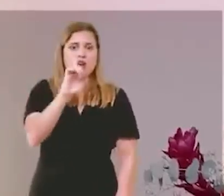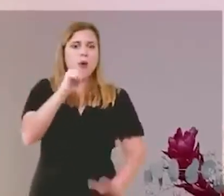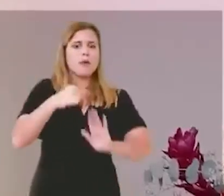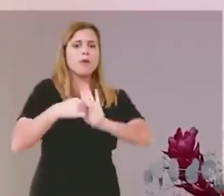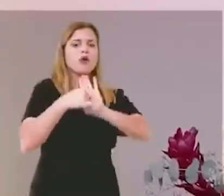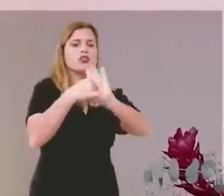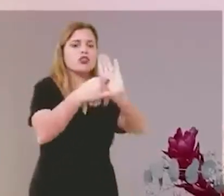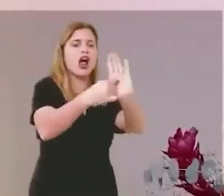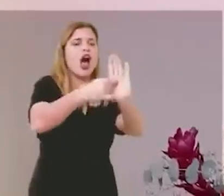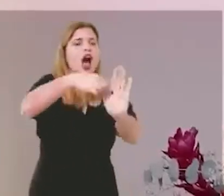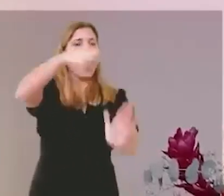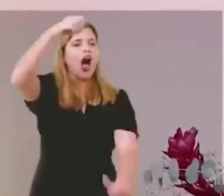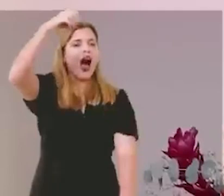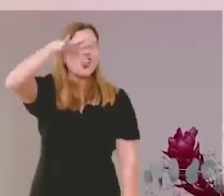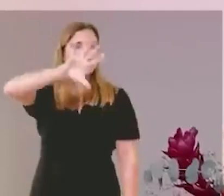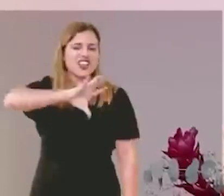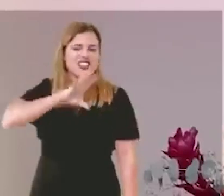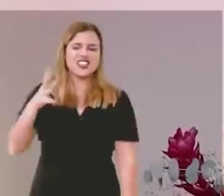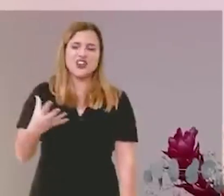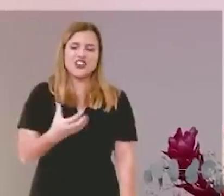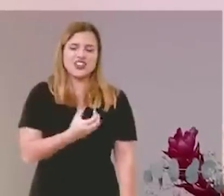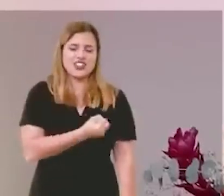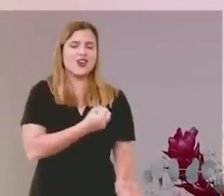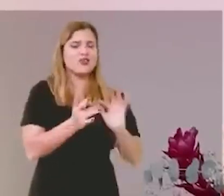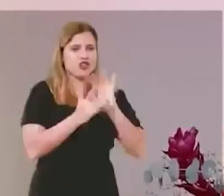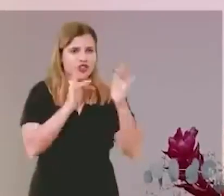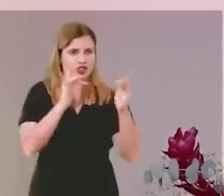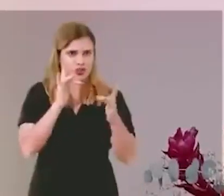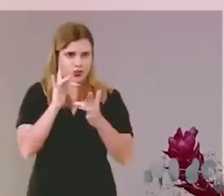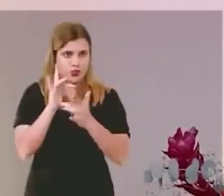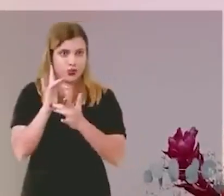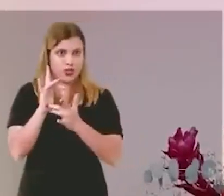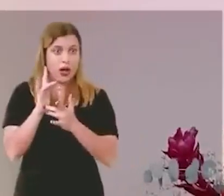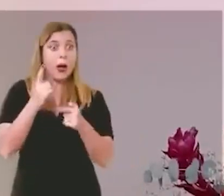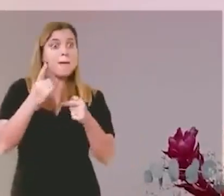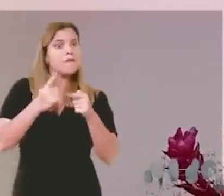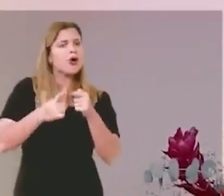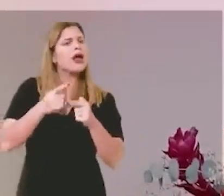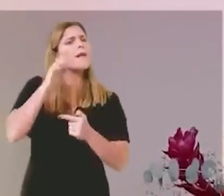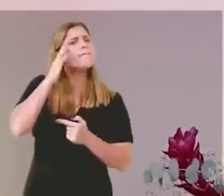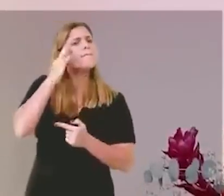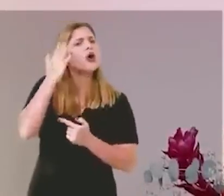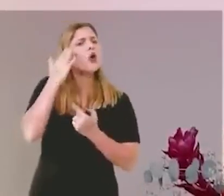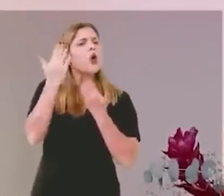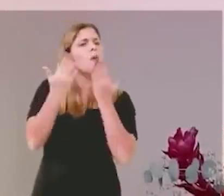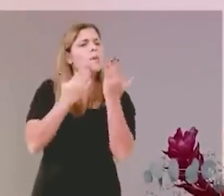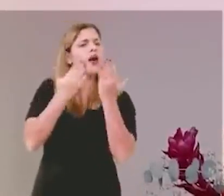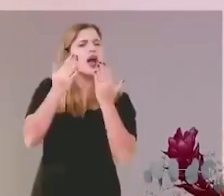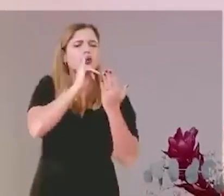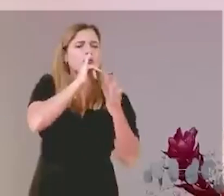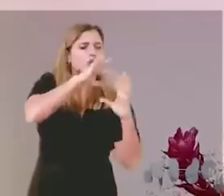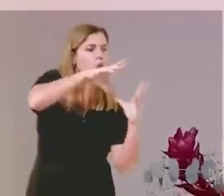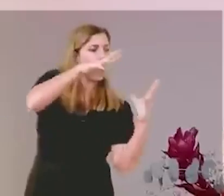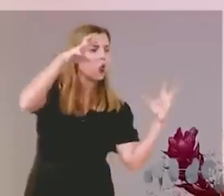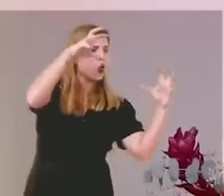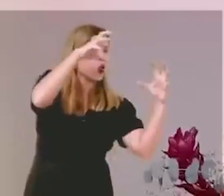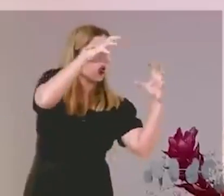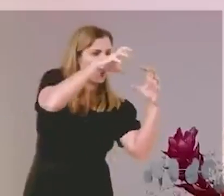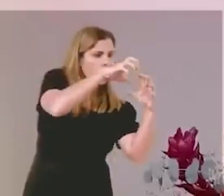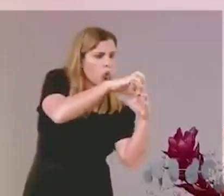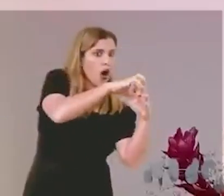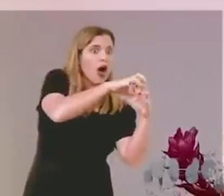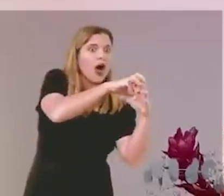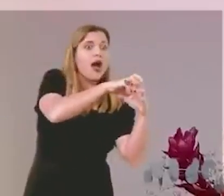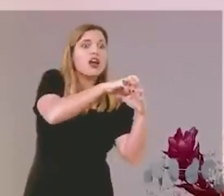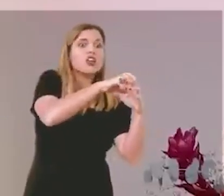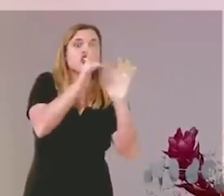saber, a verdadeira luz que vinda ao mundo ilumina a todo homem. O Verbo estava no mundo,